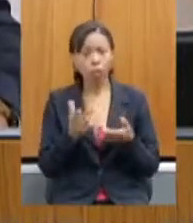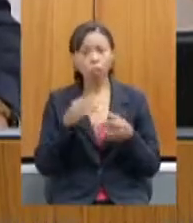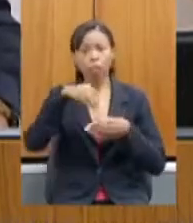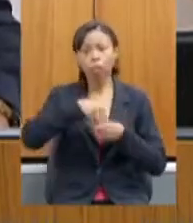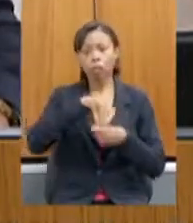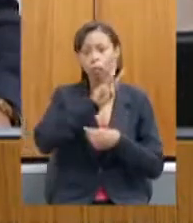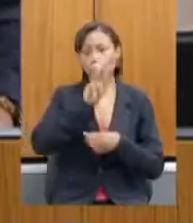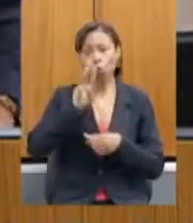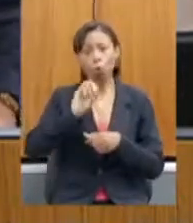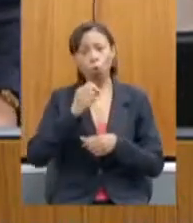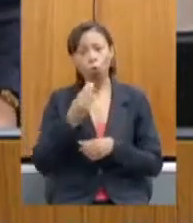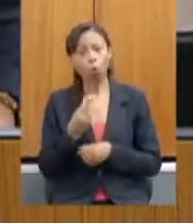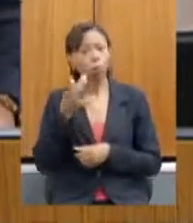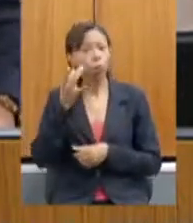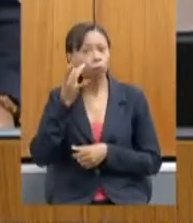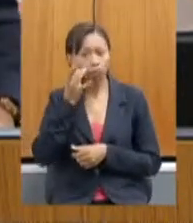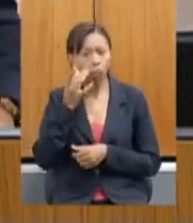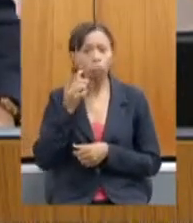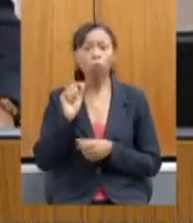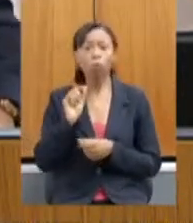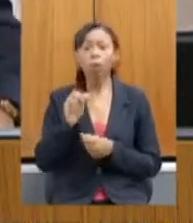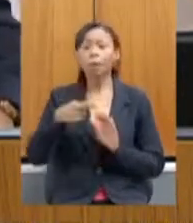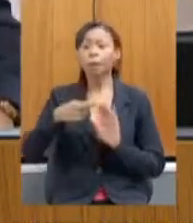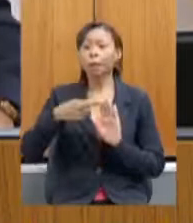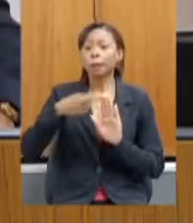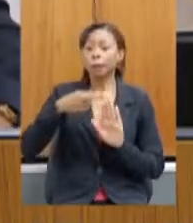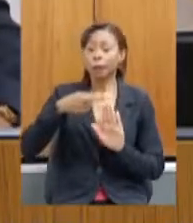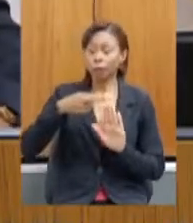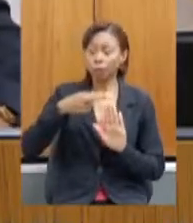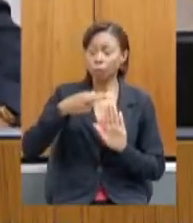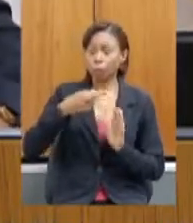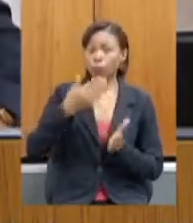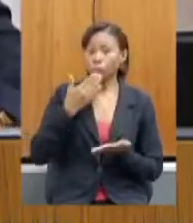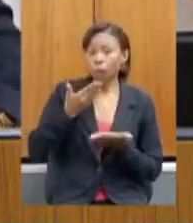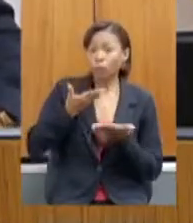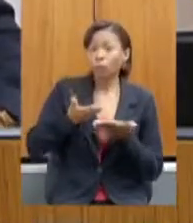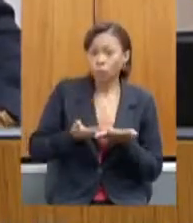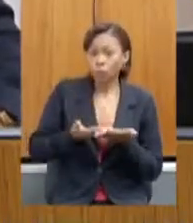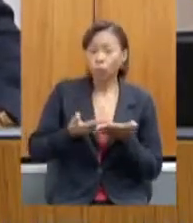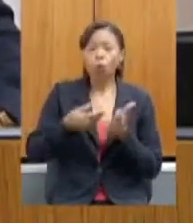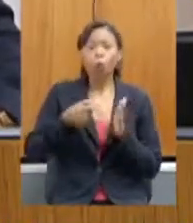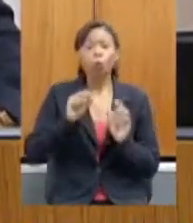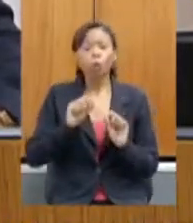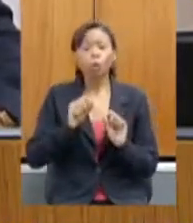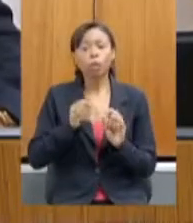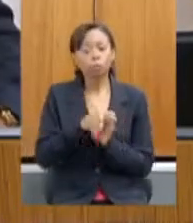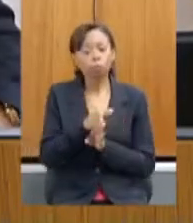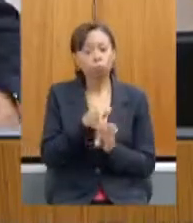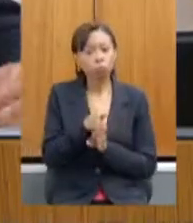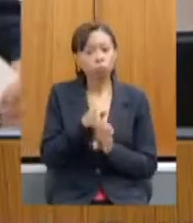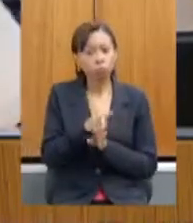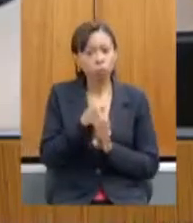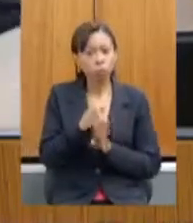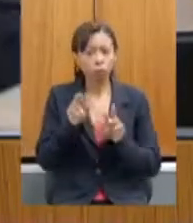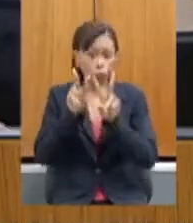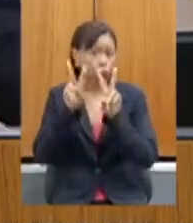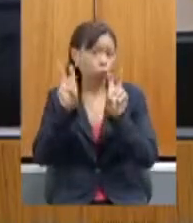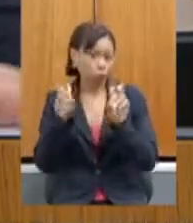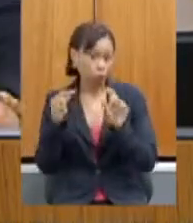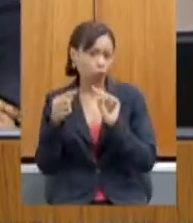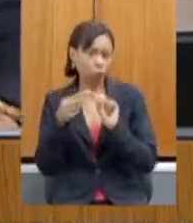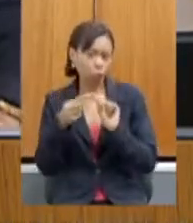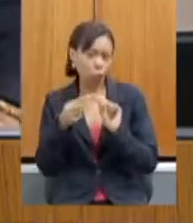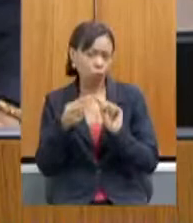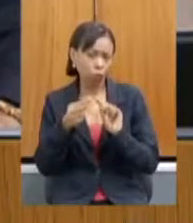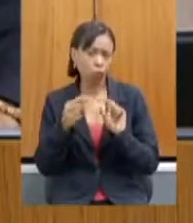requerimentos, contendo recomendações referentes ao tema abordado, que serão deliberadas ao final